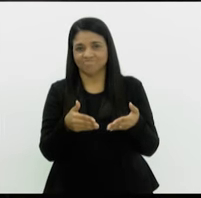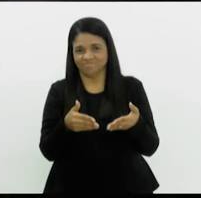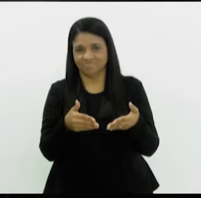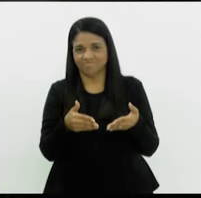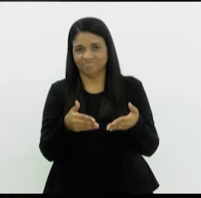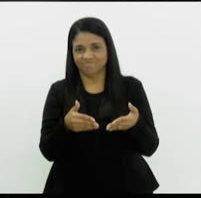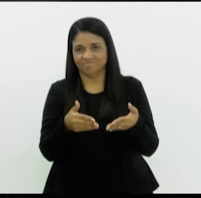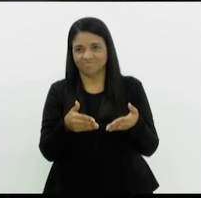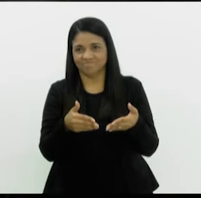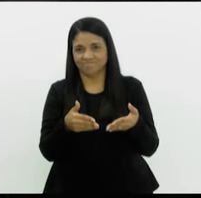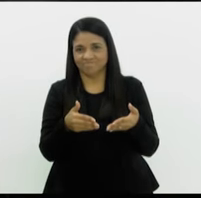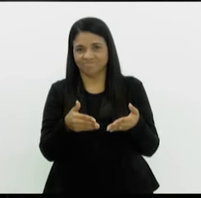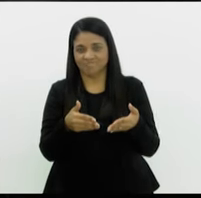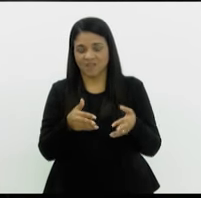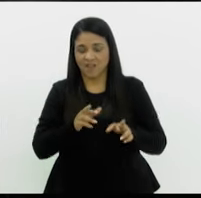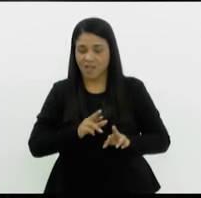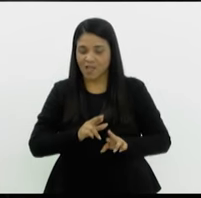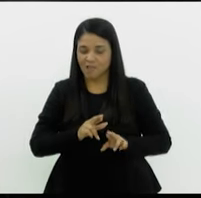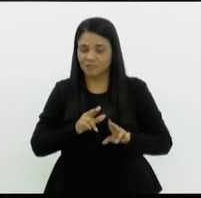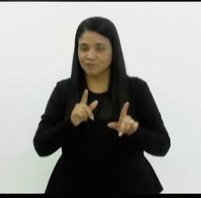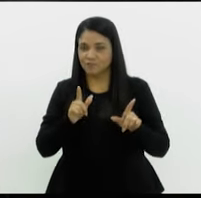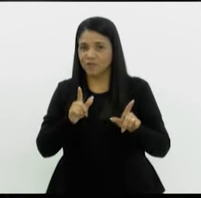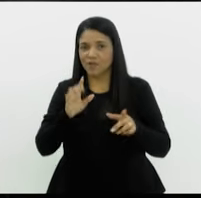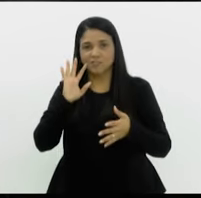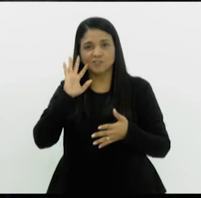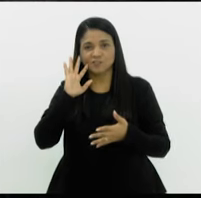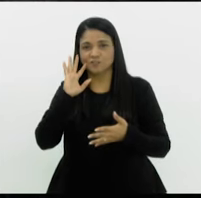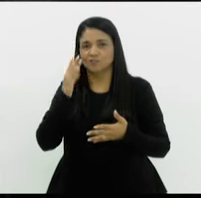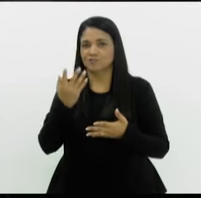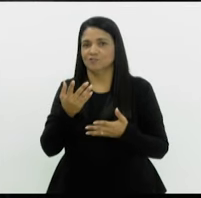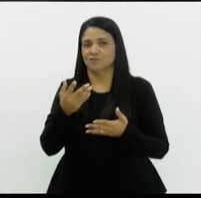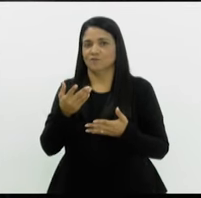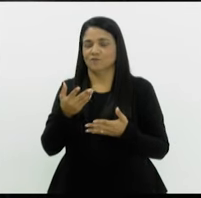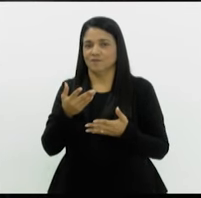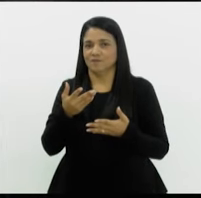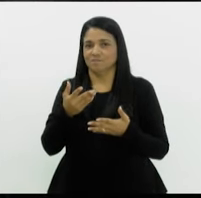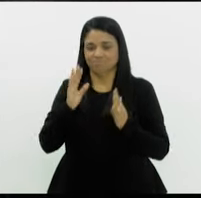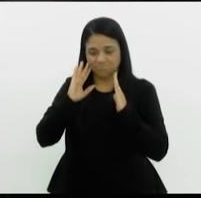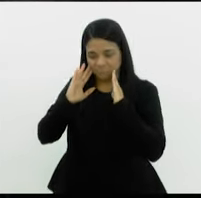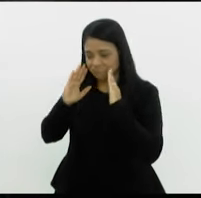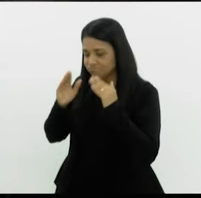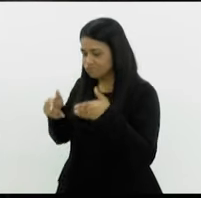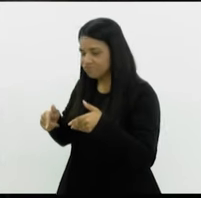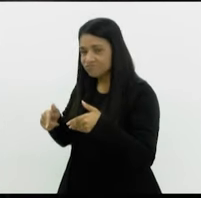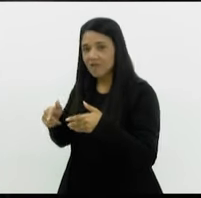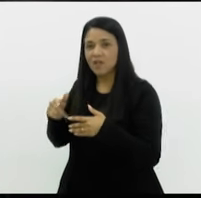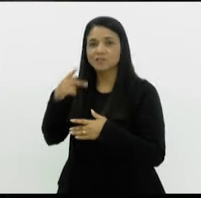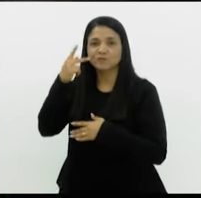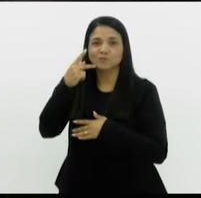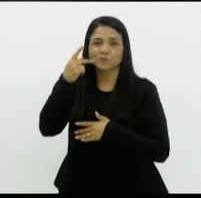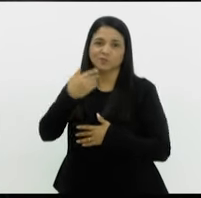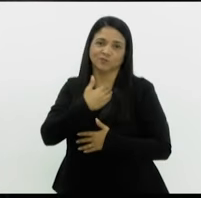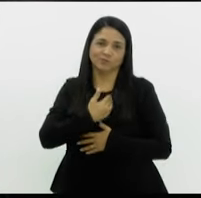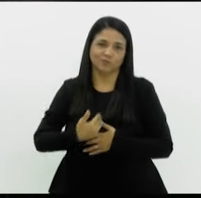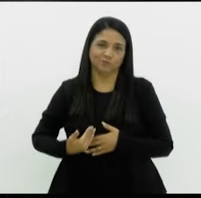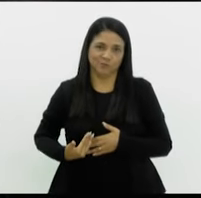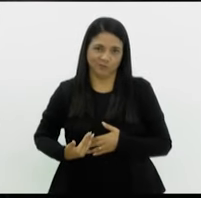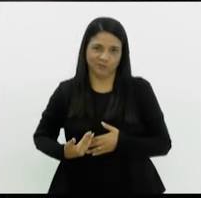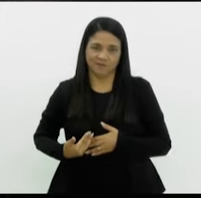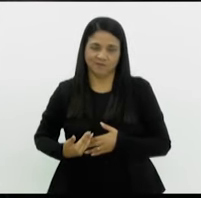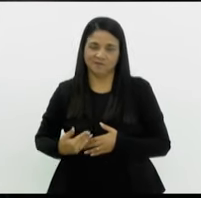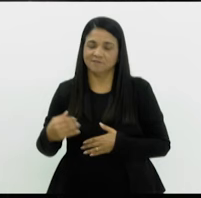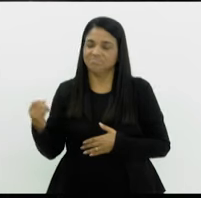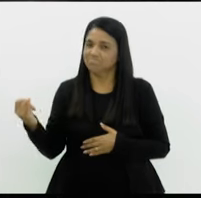em cima de tentar se resolver as questões das nossas políticas públicas